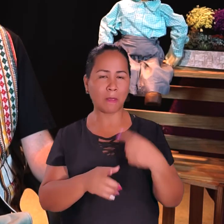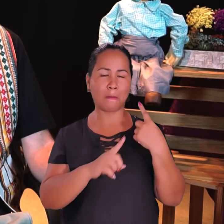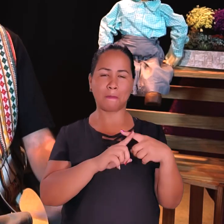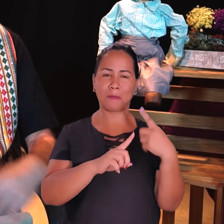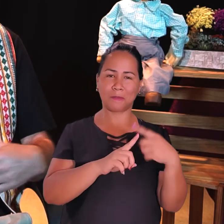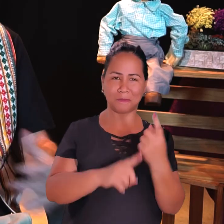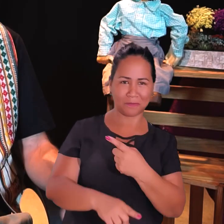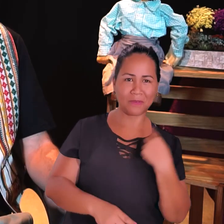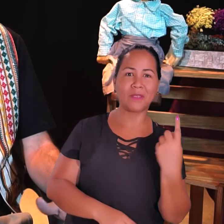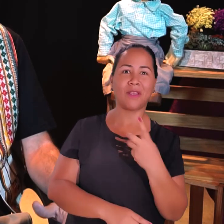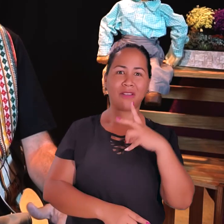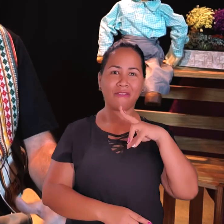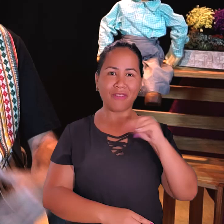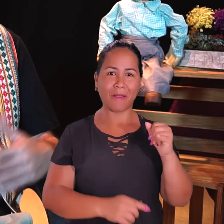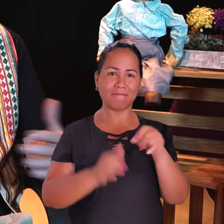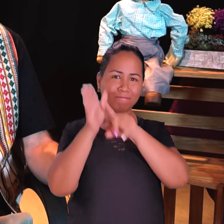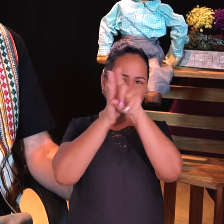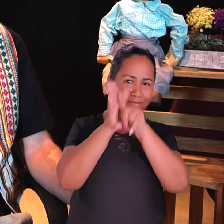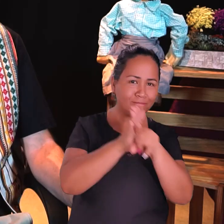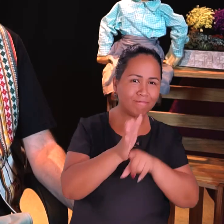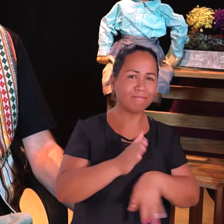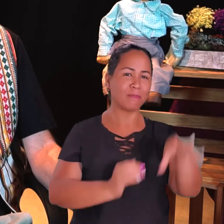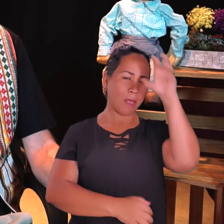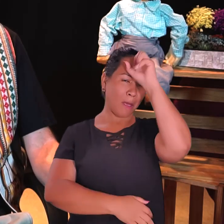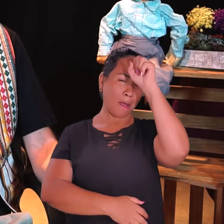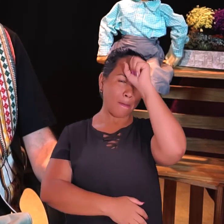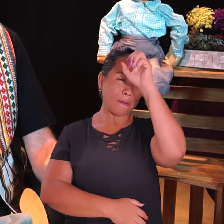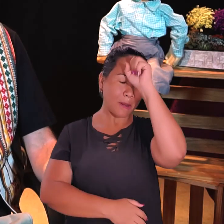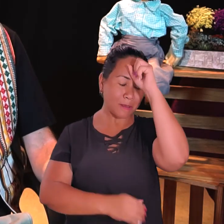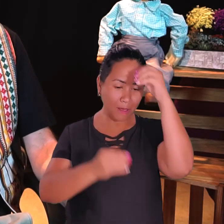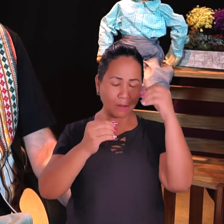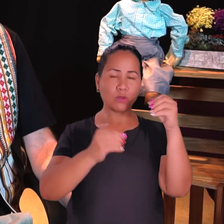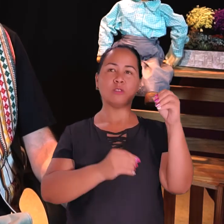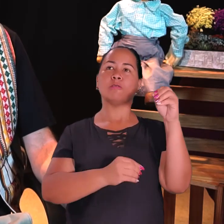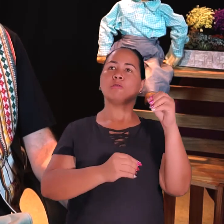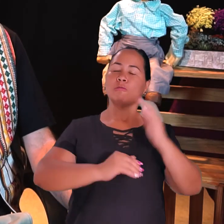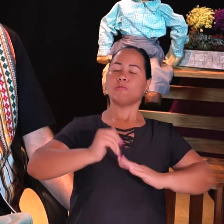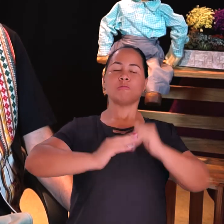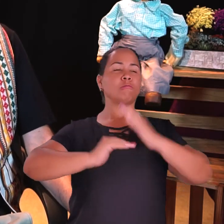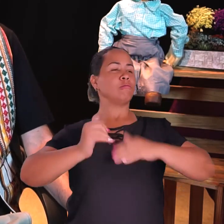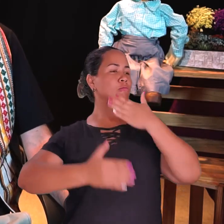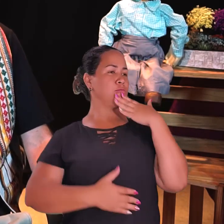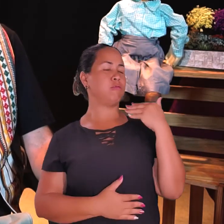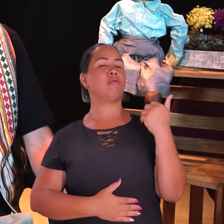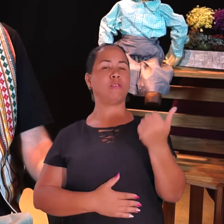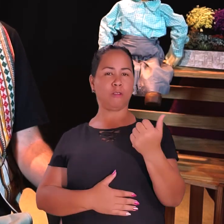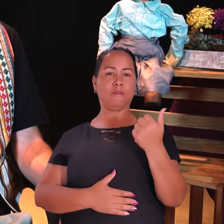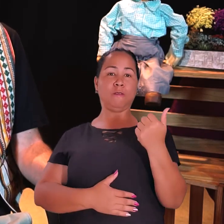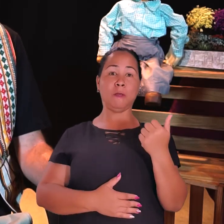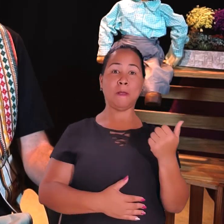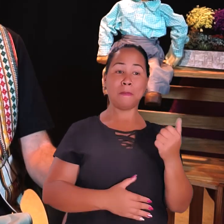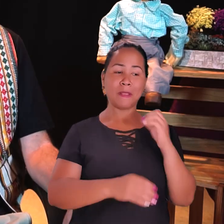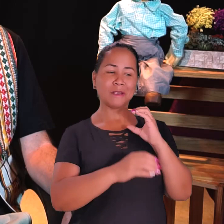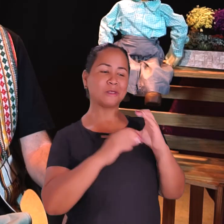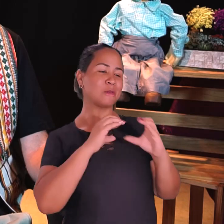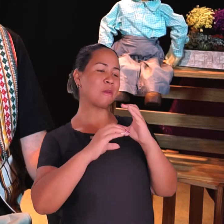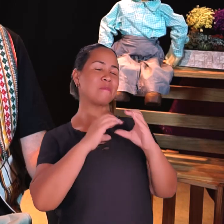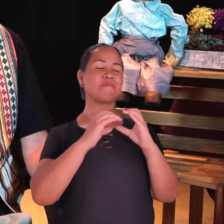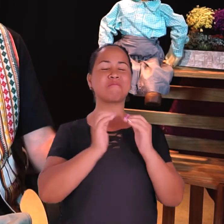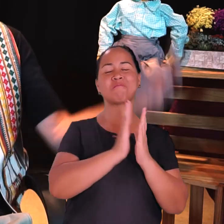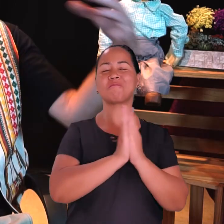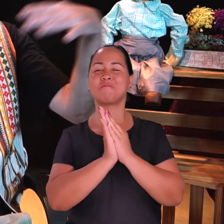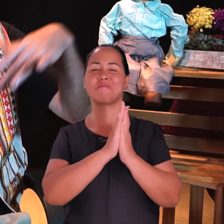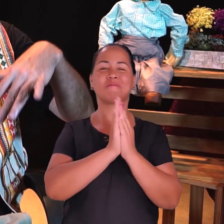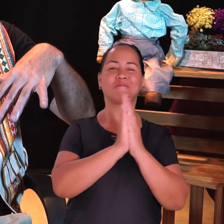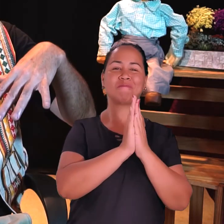vai pesquisando, né, aprendendo a comunicar com o boneco, com aquela comunidade que você está